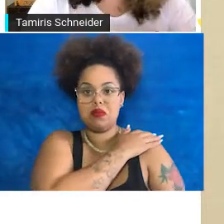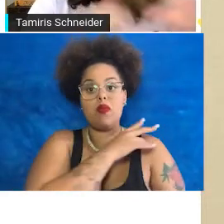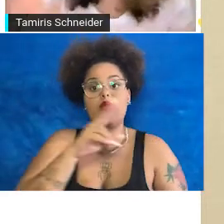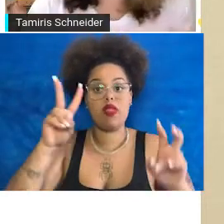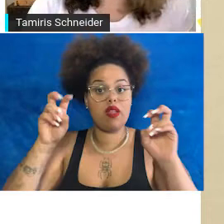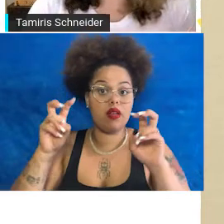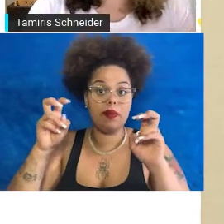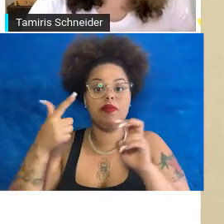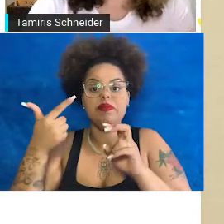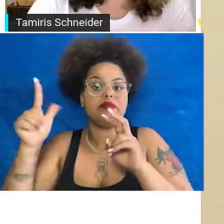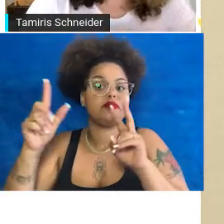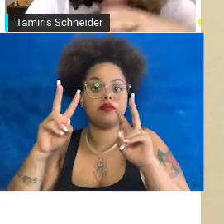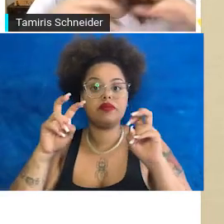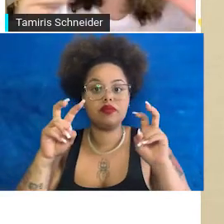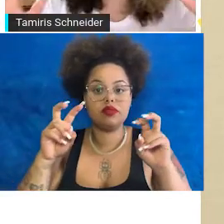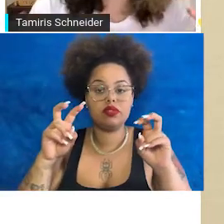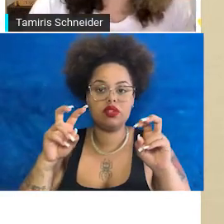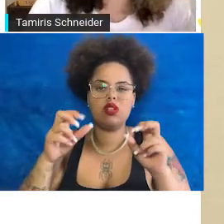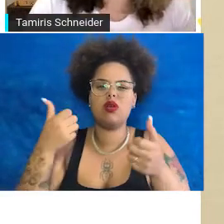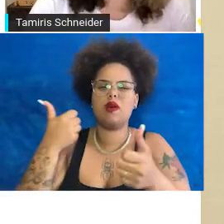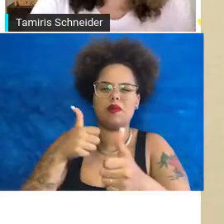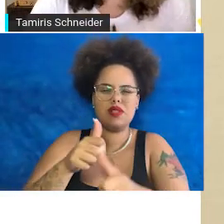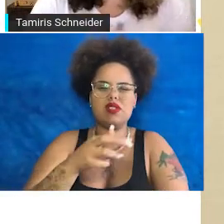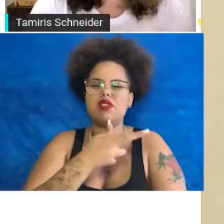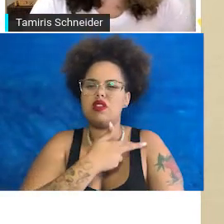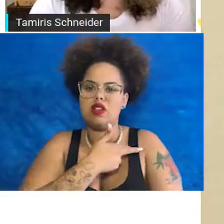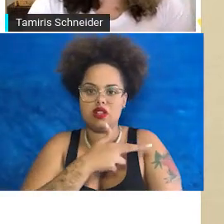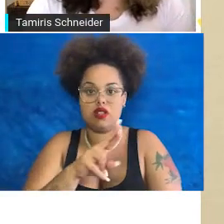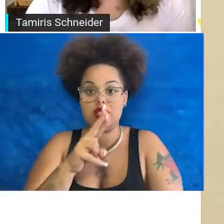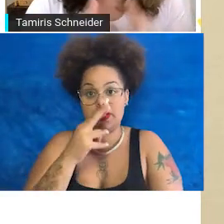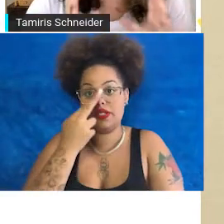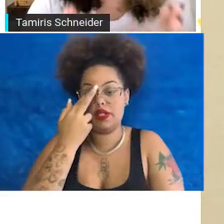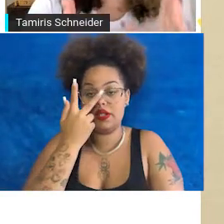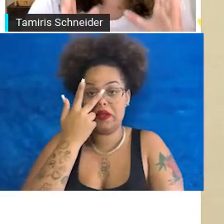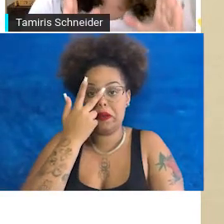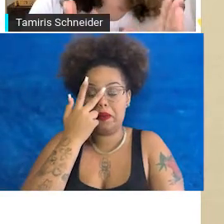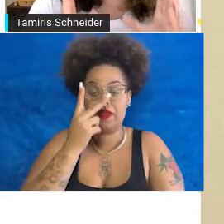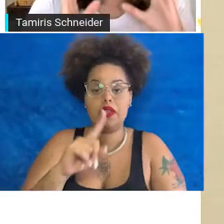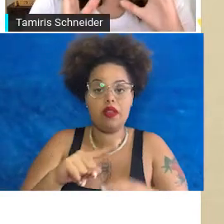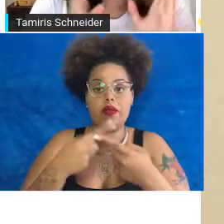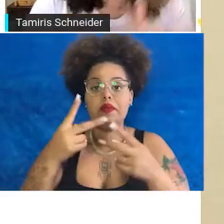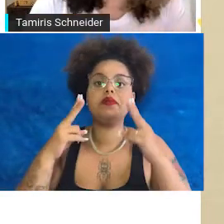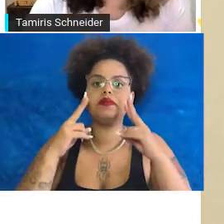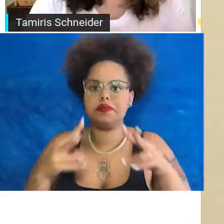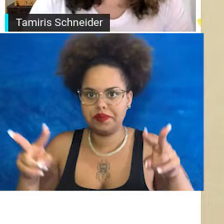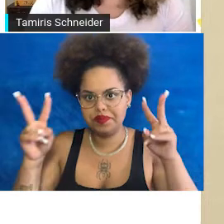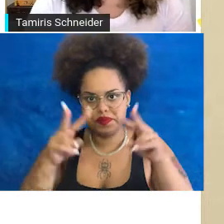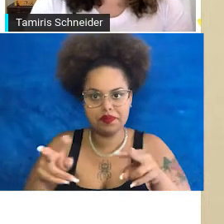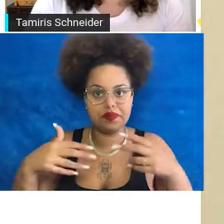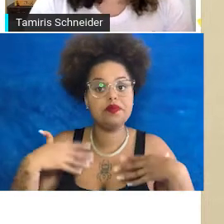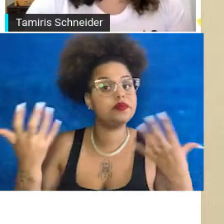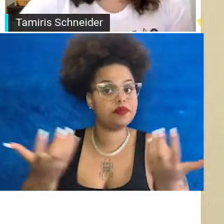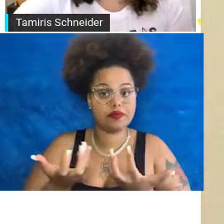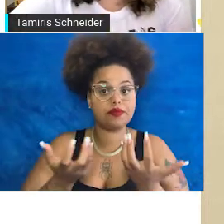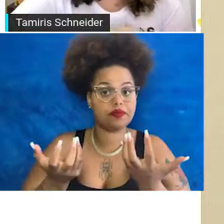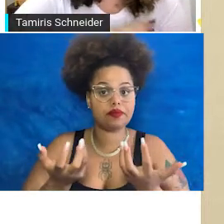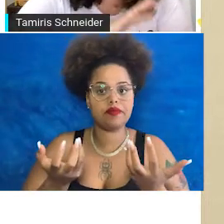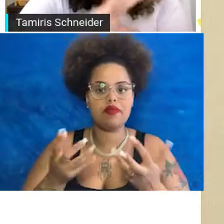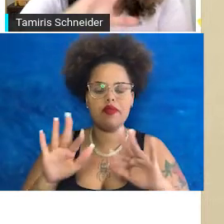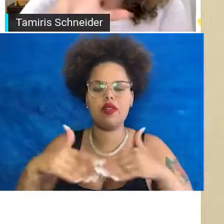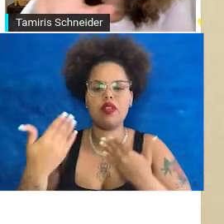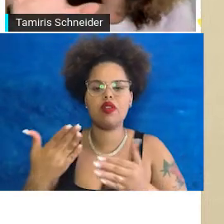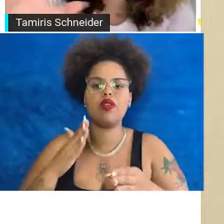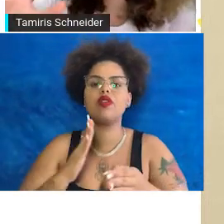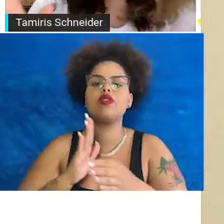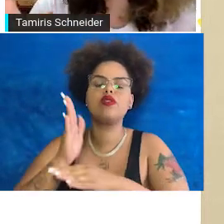era um outro tema sobre perseguição religiosa, uma coisa meio doida, mas essa era a estética visual que a gente queria. Então a gente